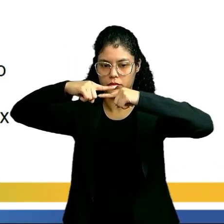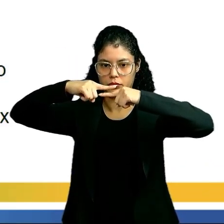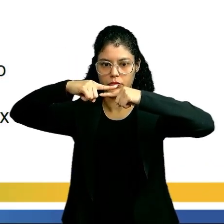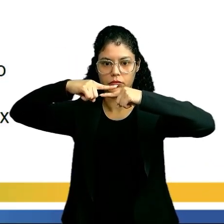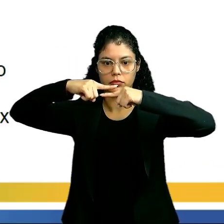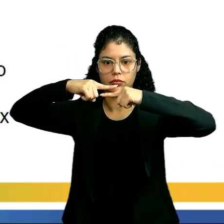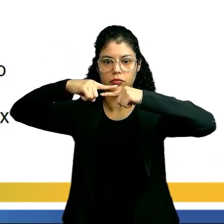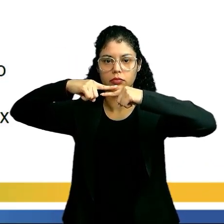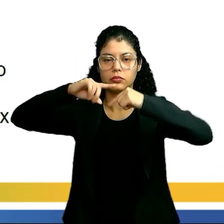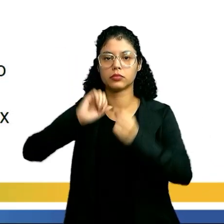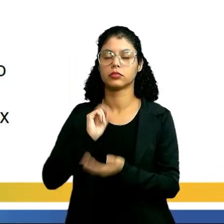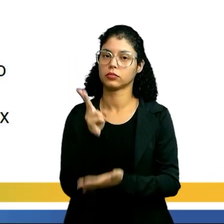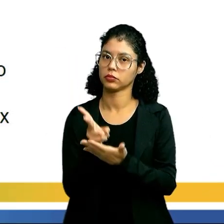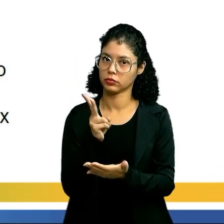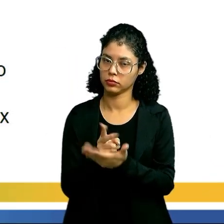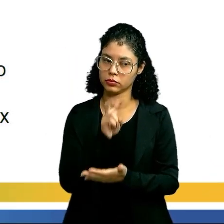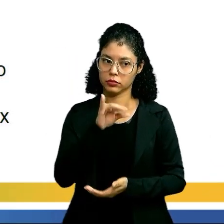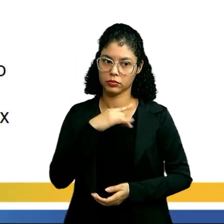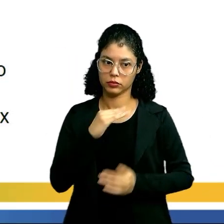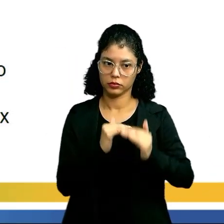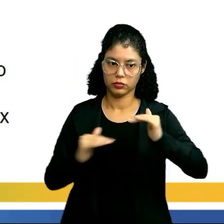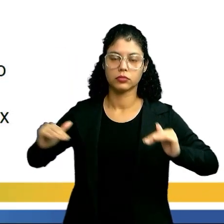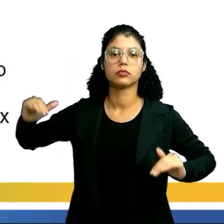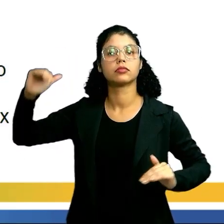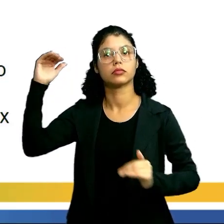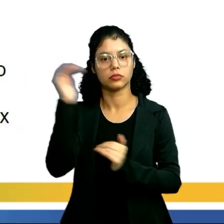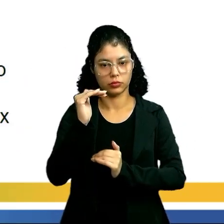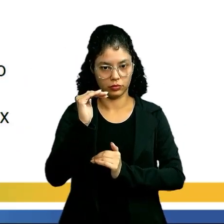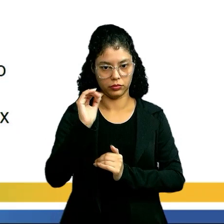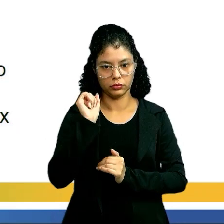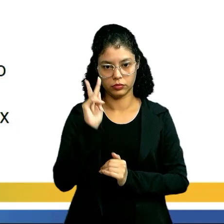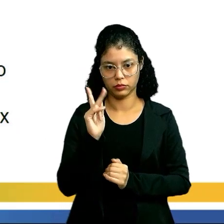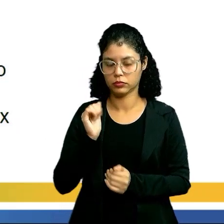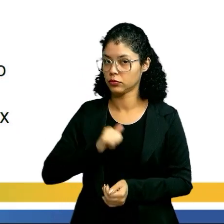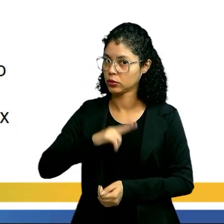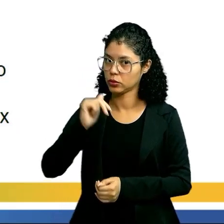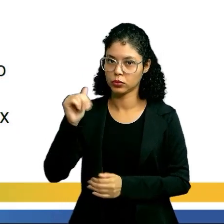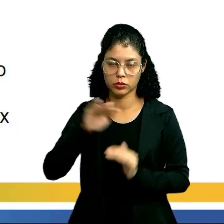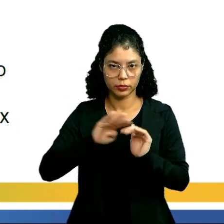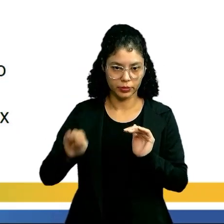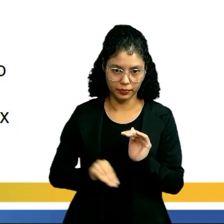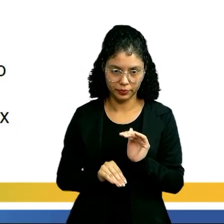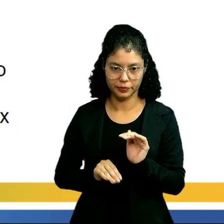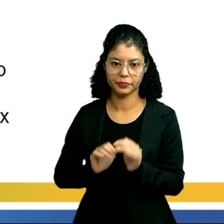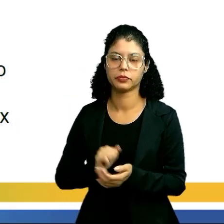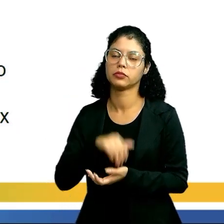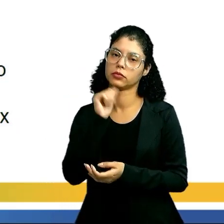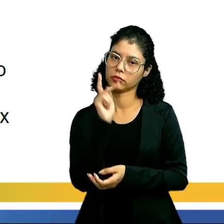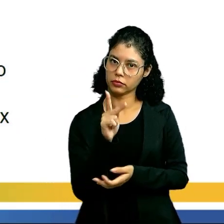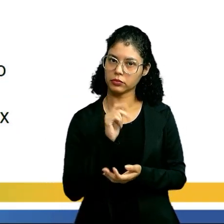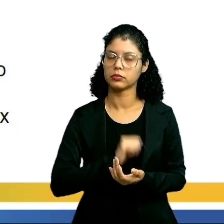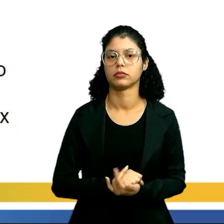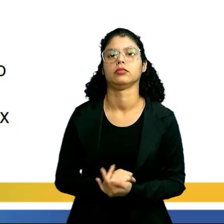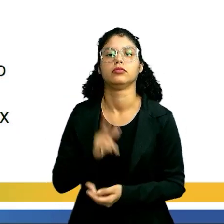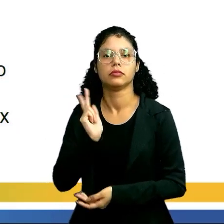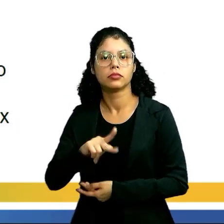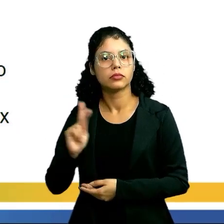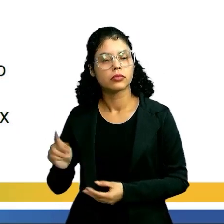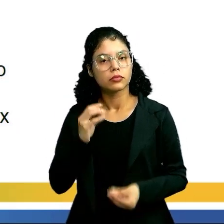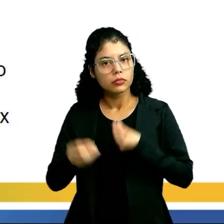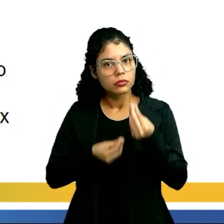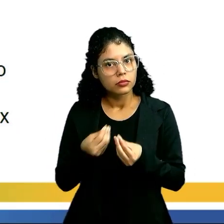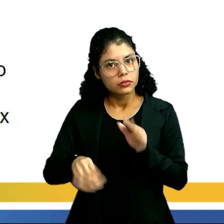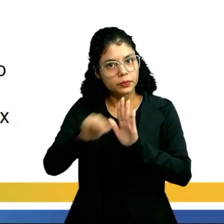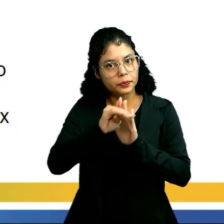não toca. E sempre ela vai estar acima do eixo x, tá? Nunca vai ficar abaixo. Ok? E, professor, como é